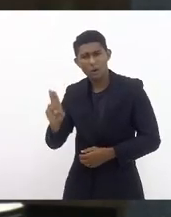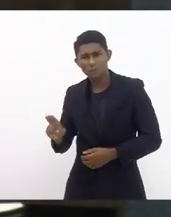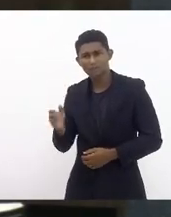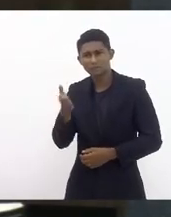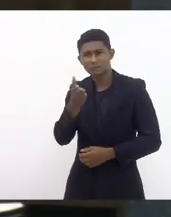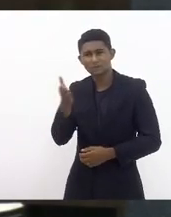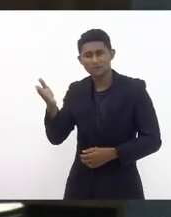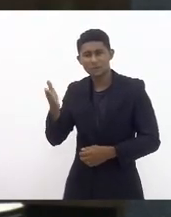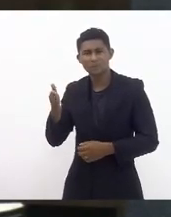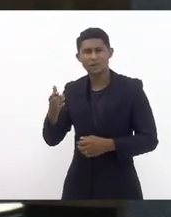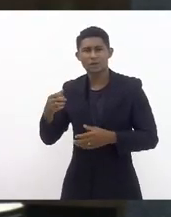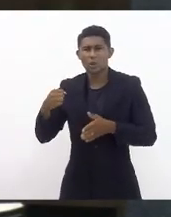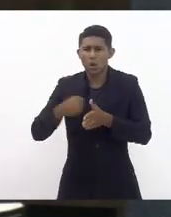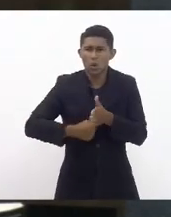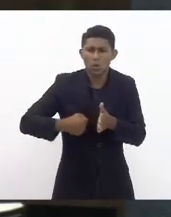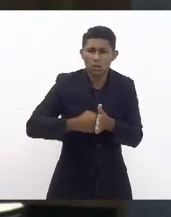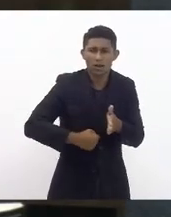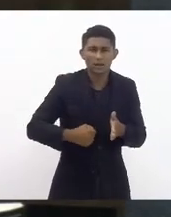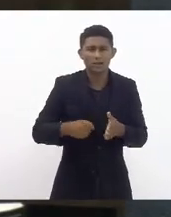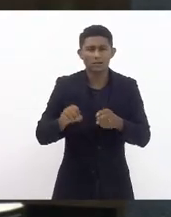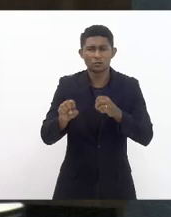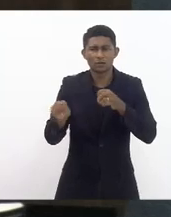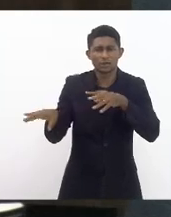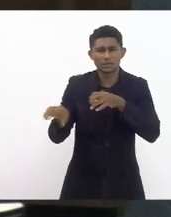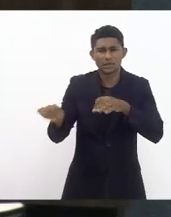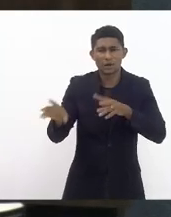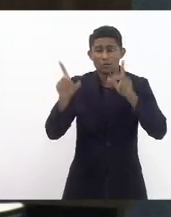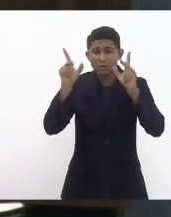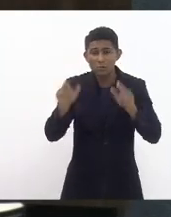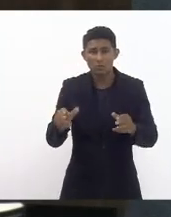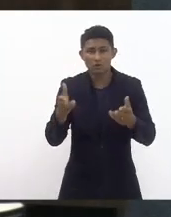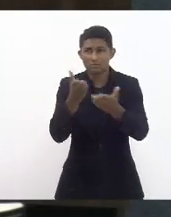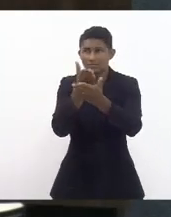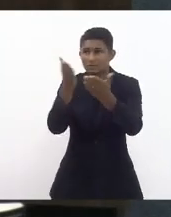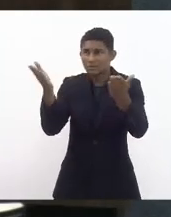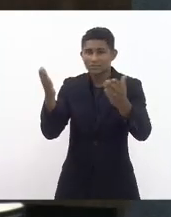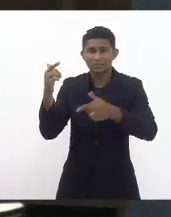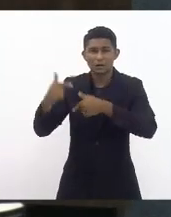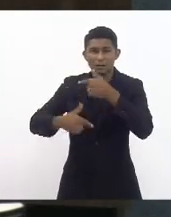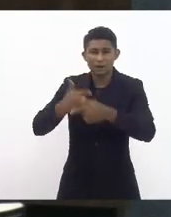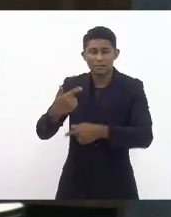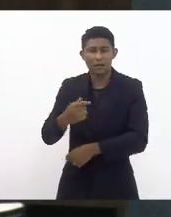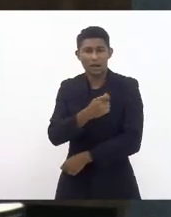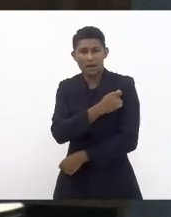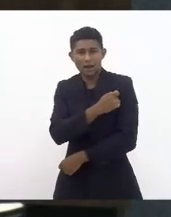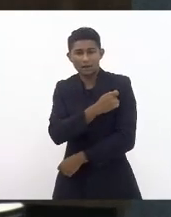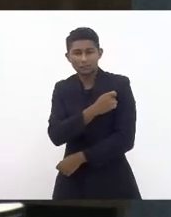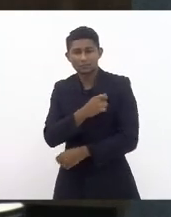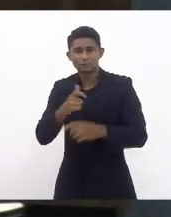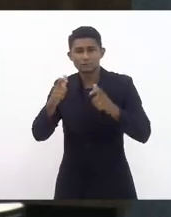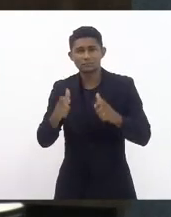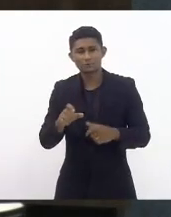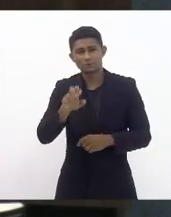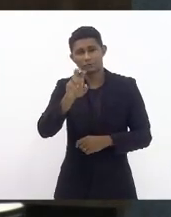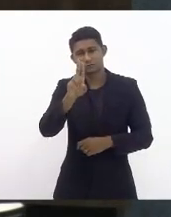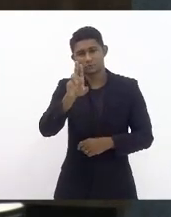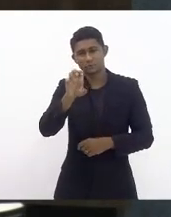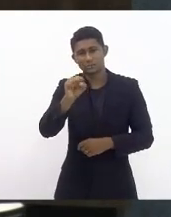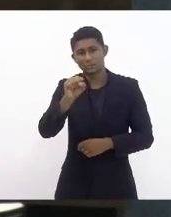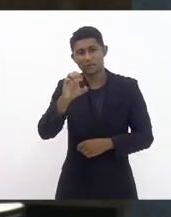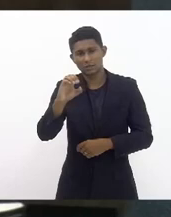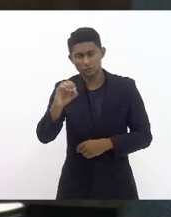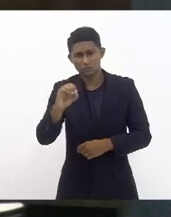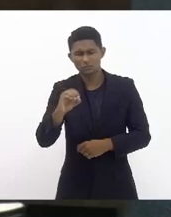pela educação, como aqui os trabalhadores e alunos da UES estão. Aí vem desqualificar a figura